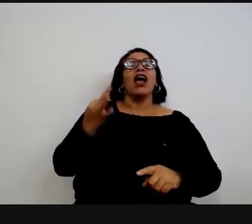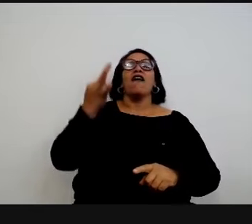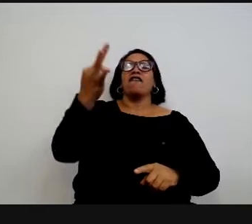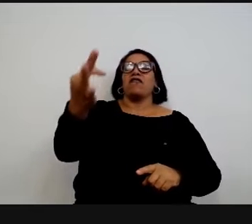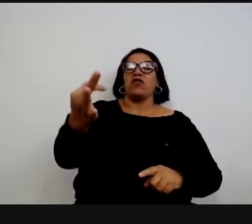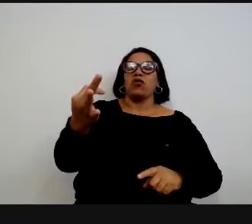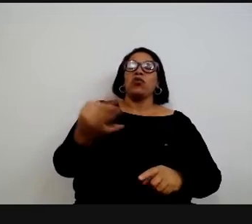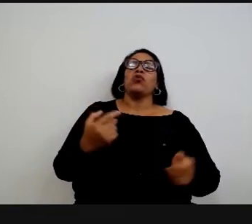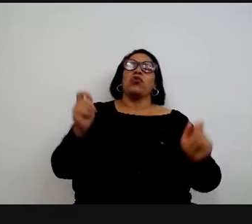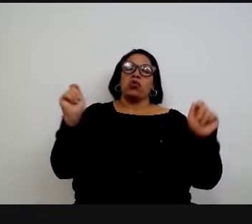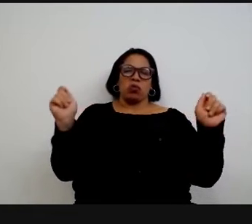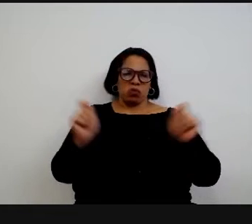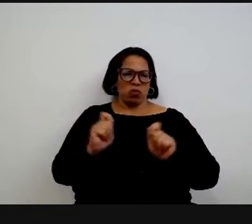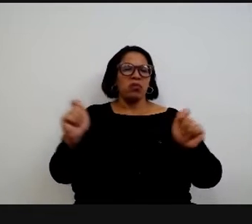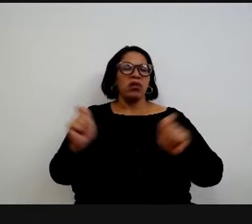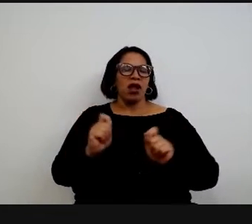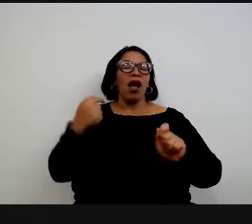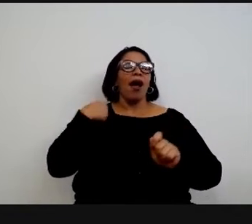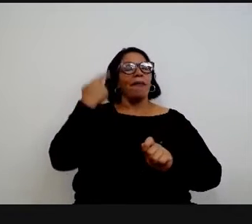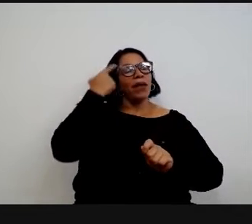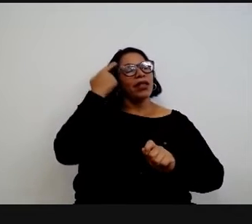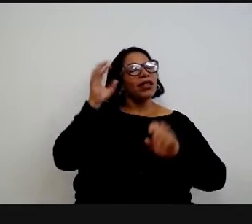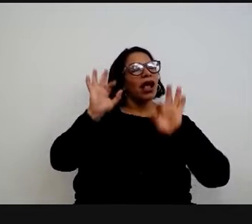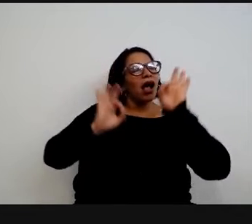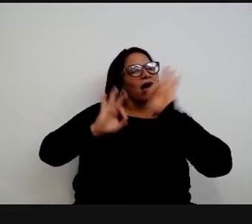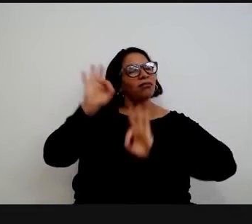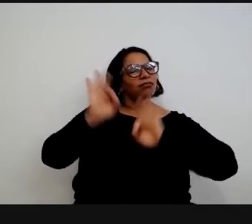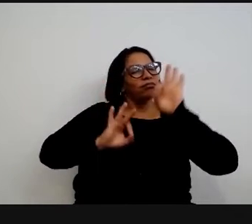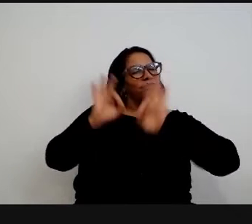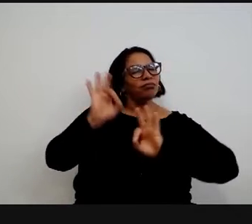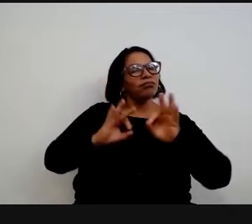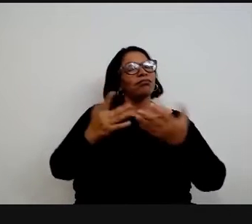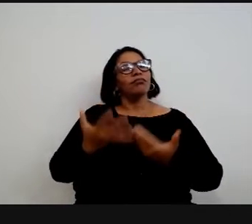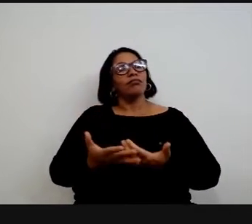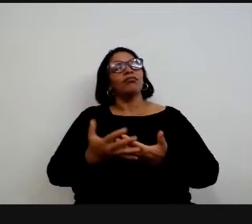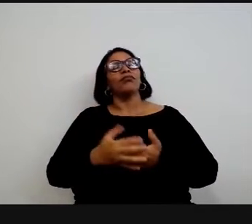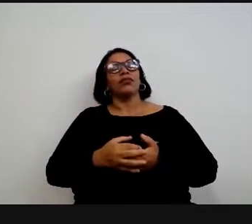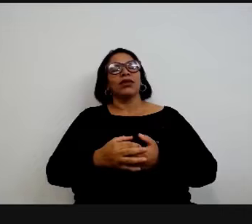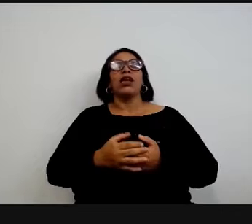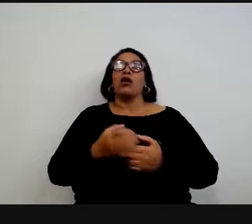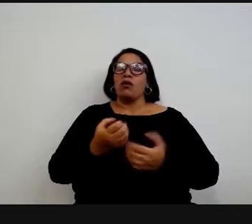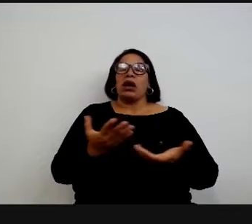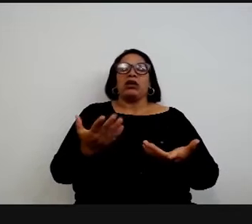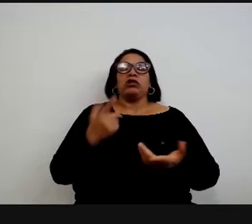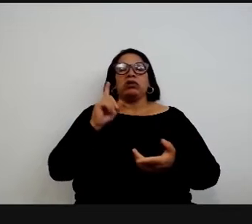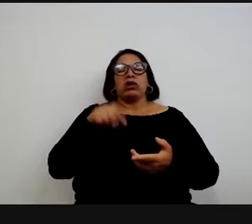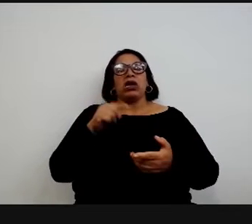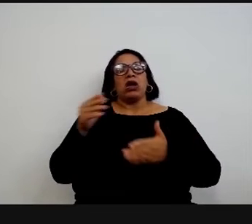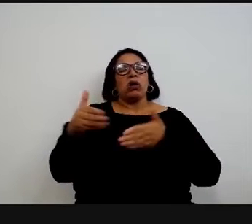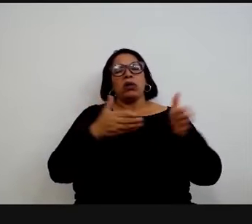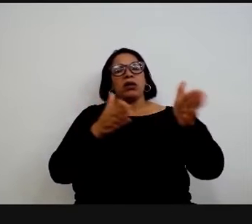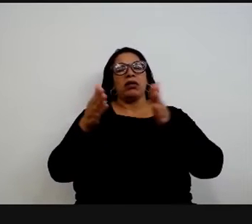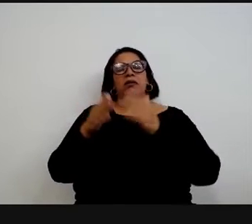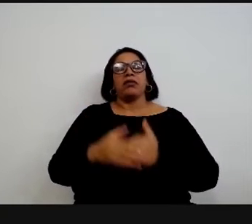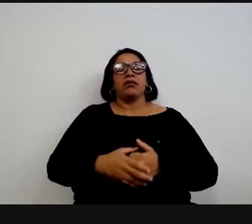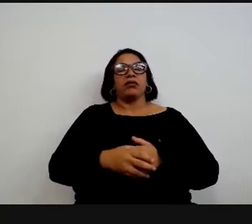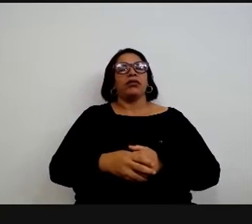o momento mais adequado para a gente conseguir viabilizar, né? Eu acho que vai bem por aí.